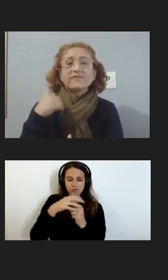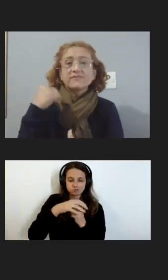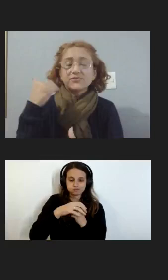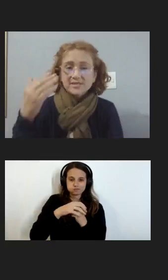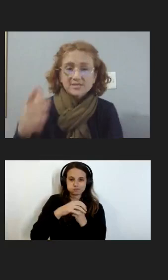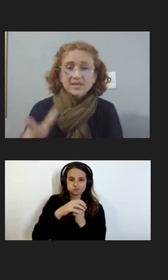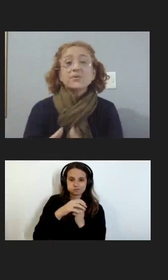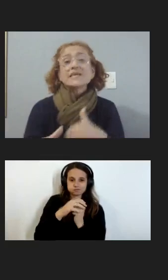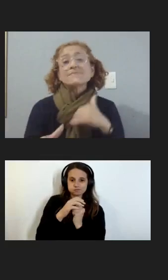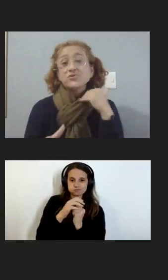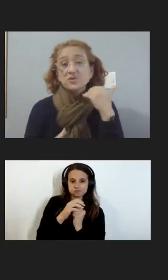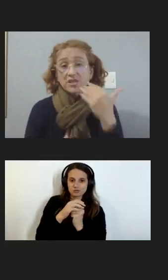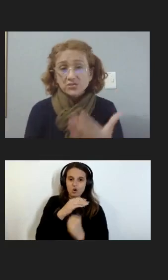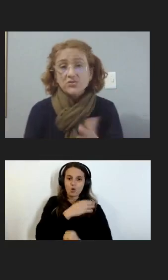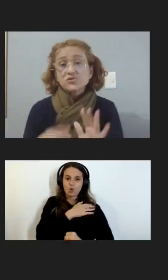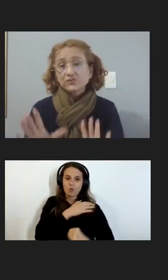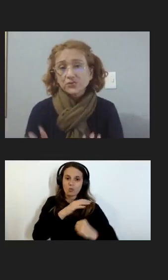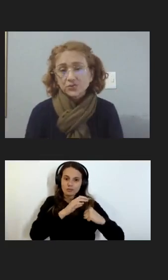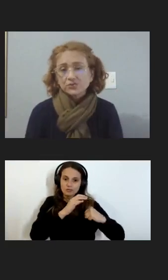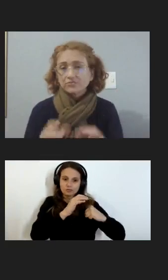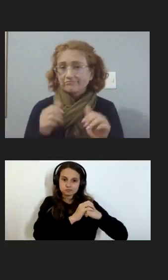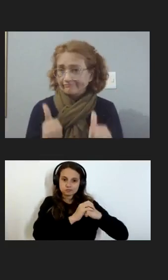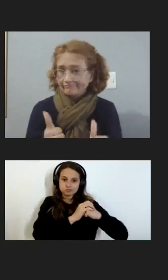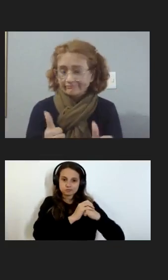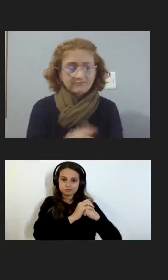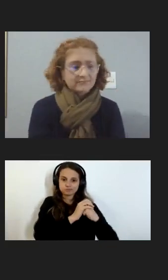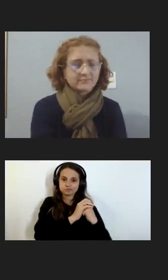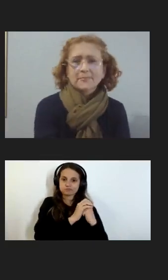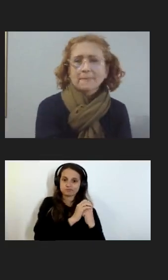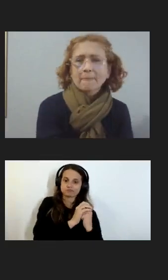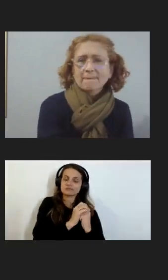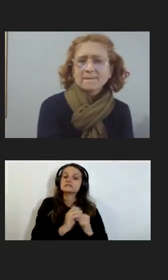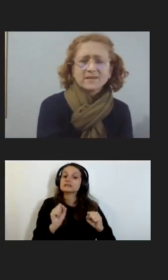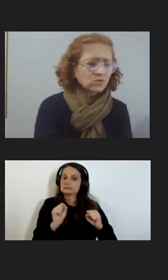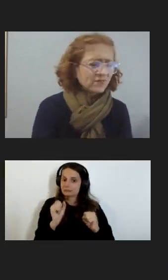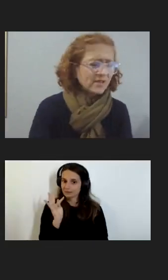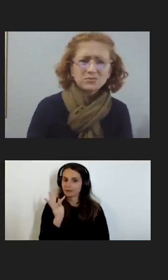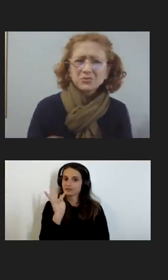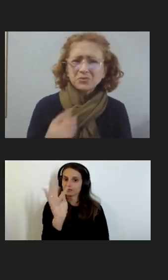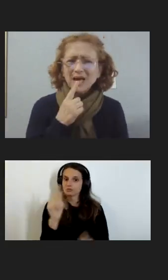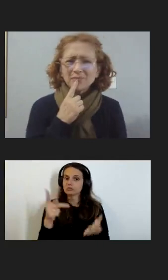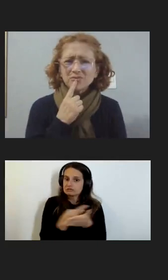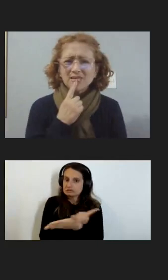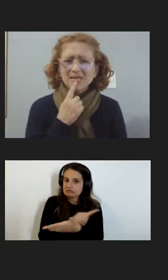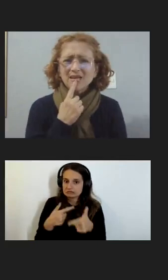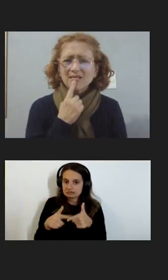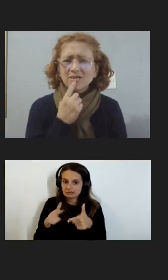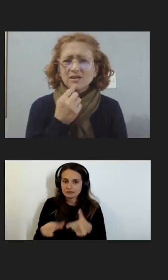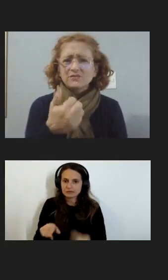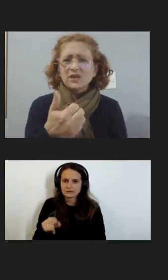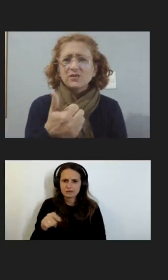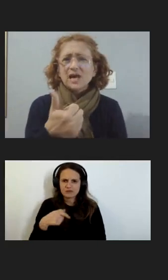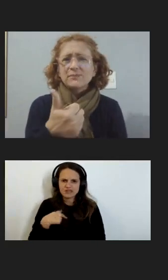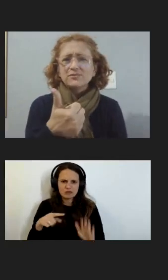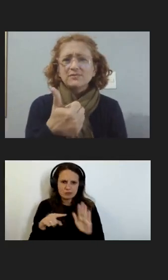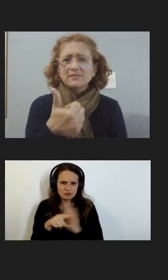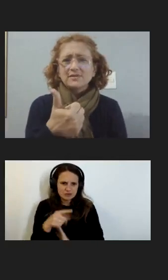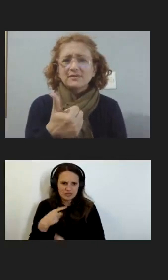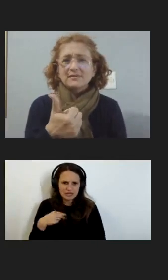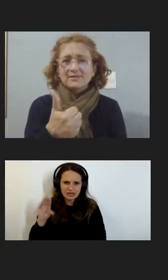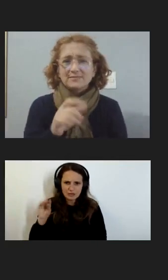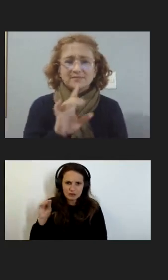pode favorecer o aparecimento de lesões no futuro. Tô falando muito rápido, será? Tô falando